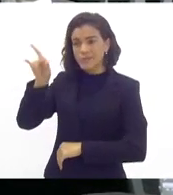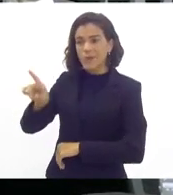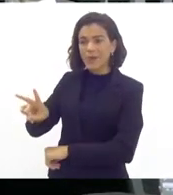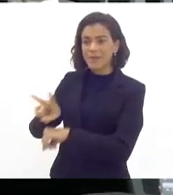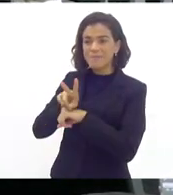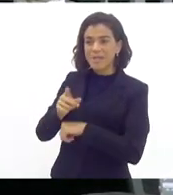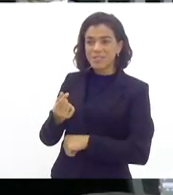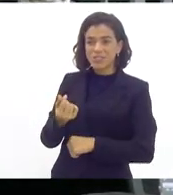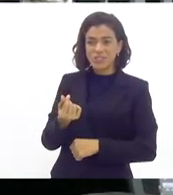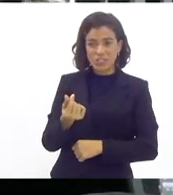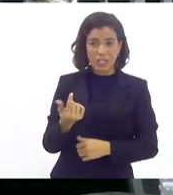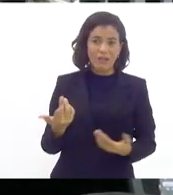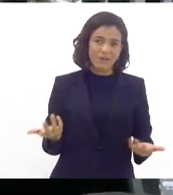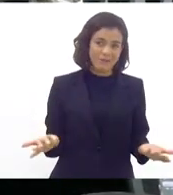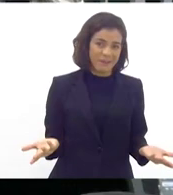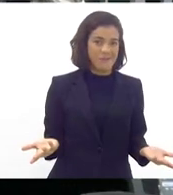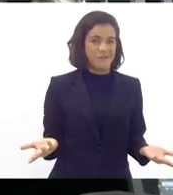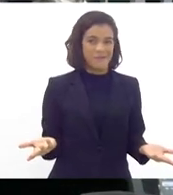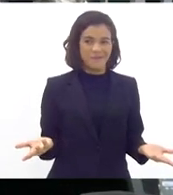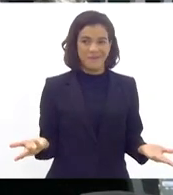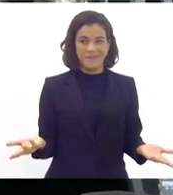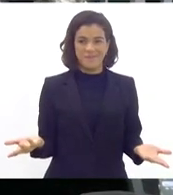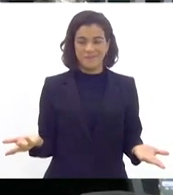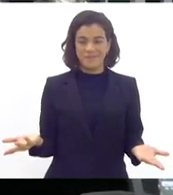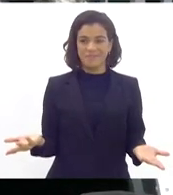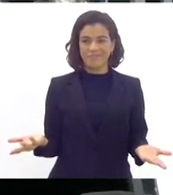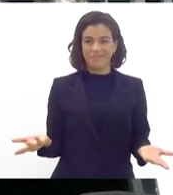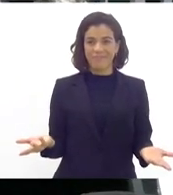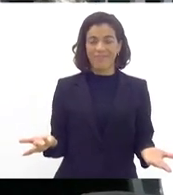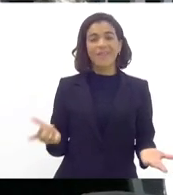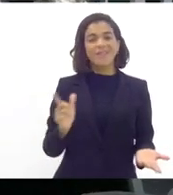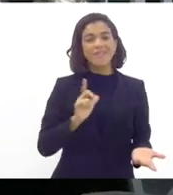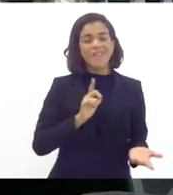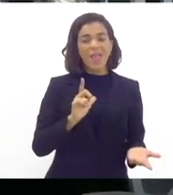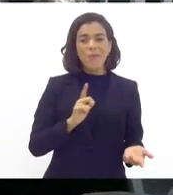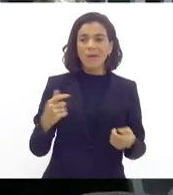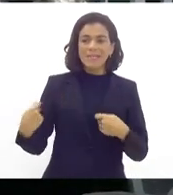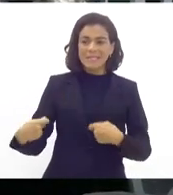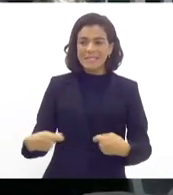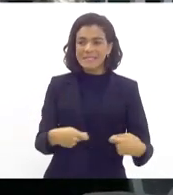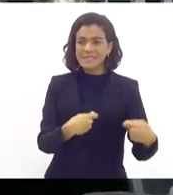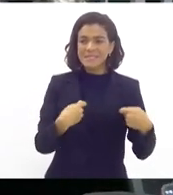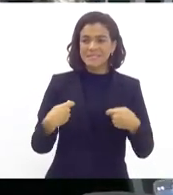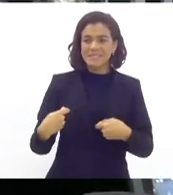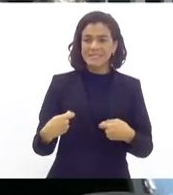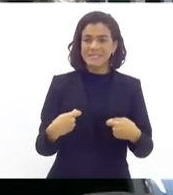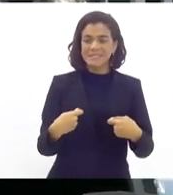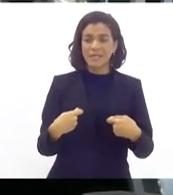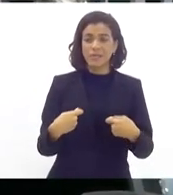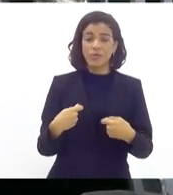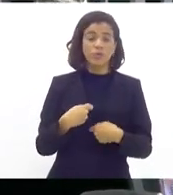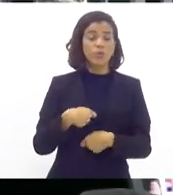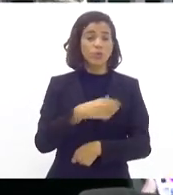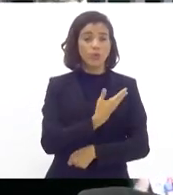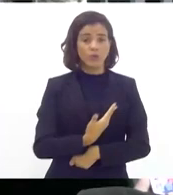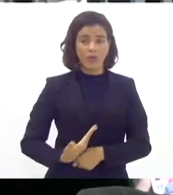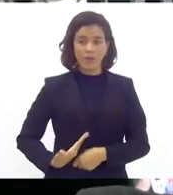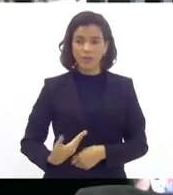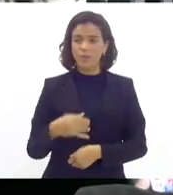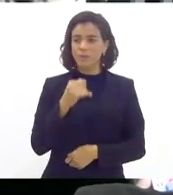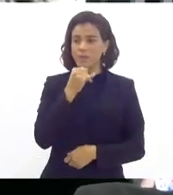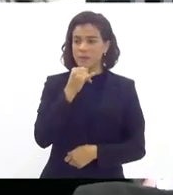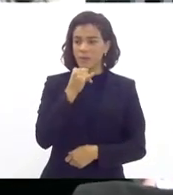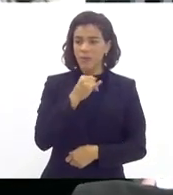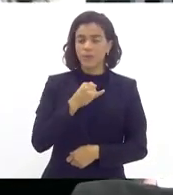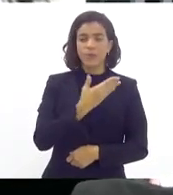É pior que a agiota. Então, assim, há uma demanda muito forte dos governadores, no caso,